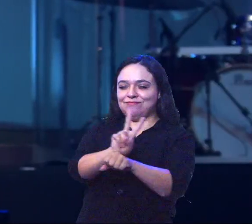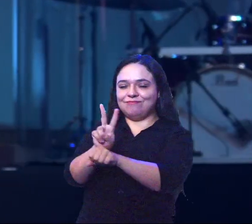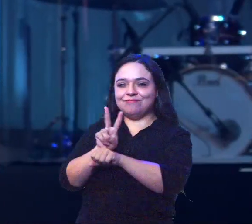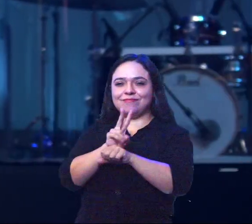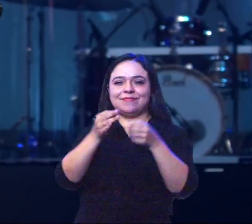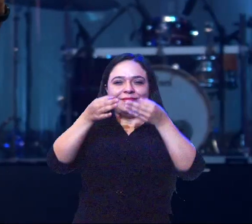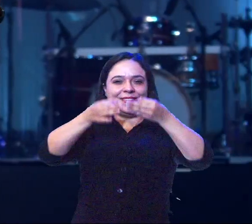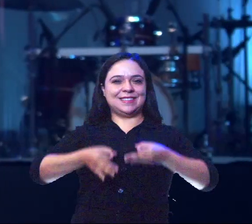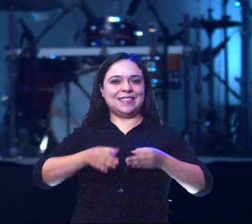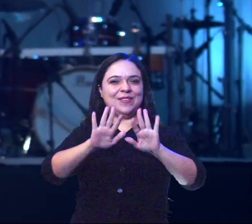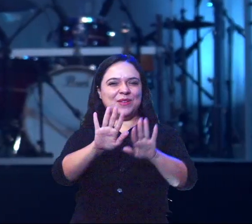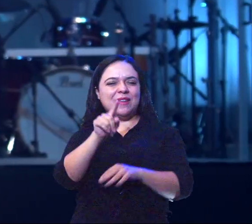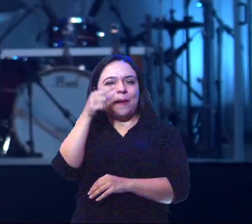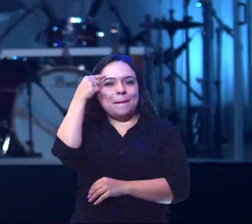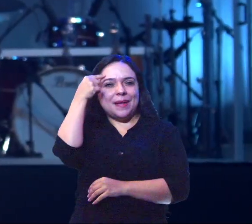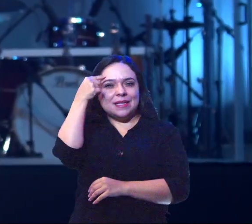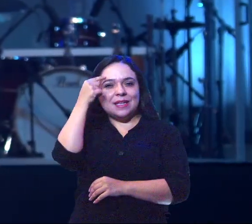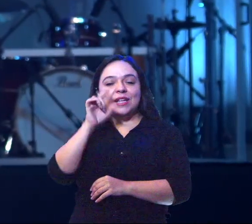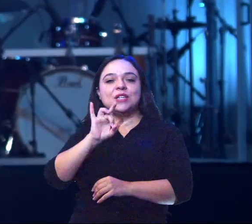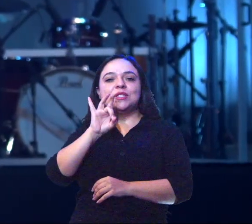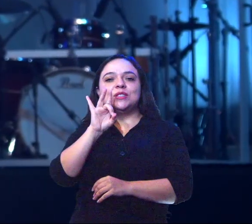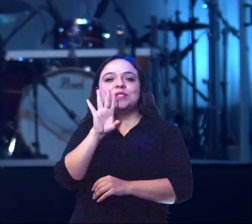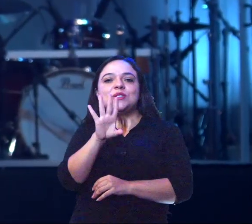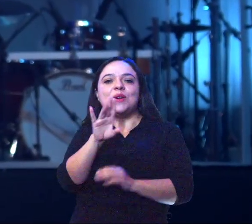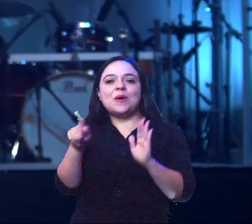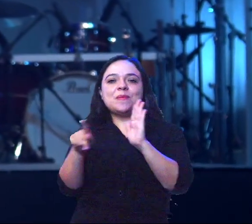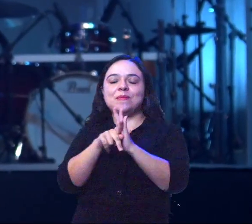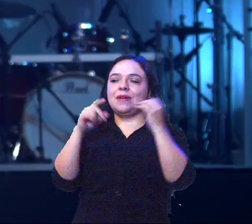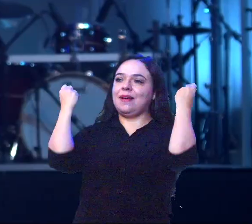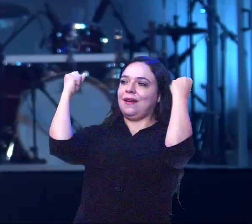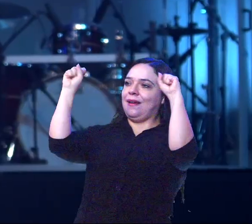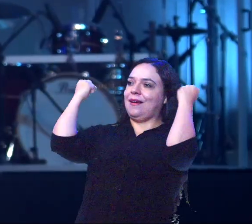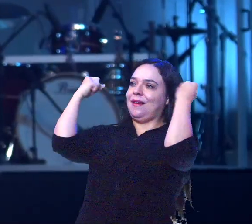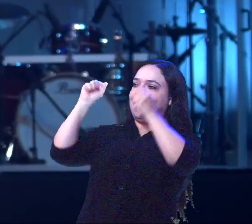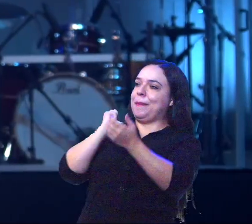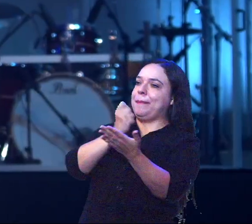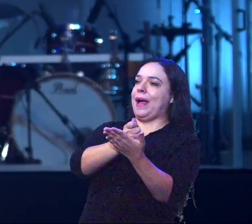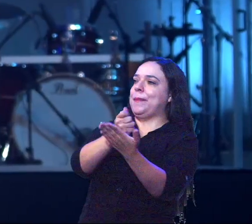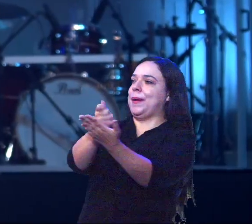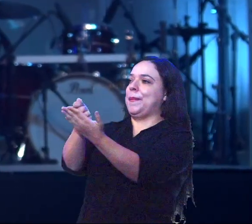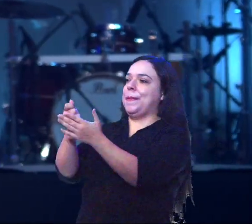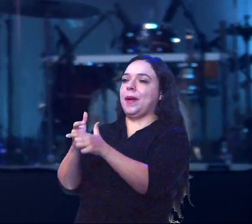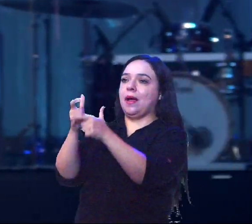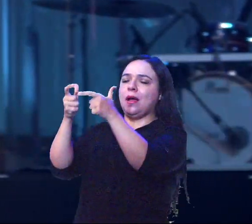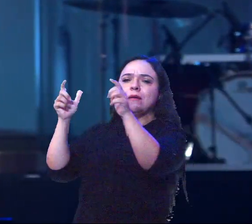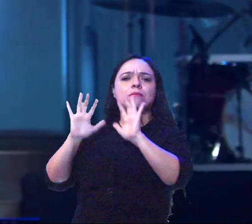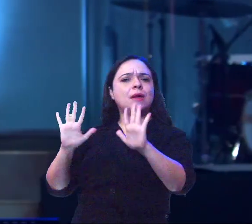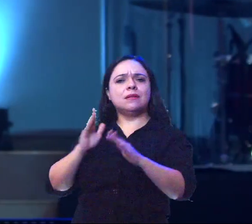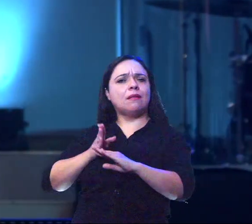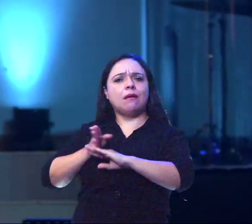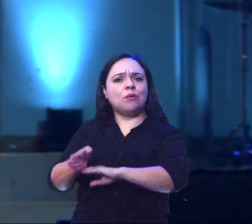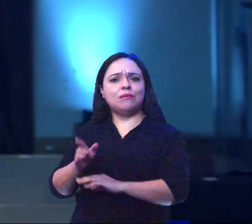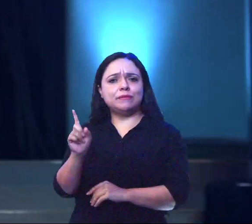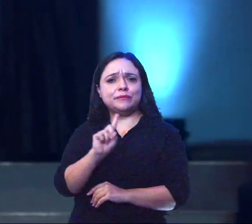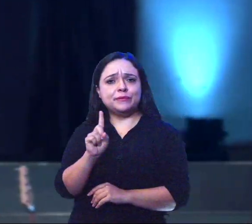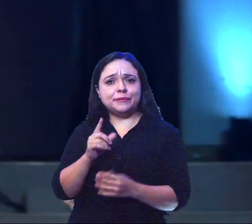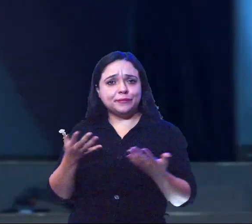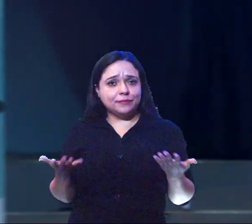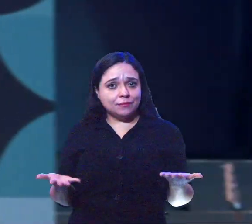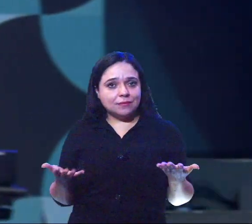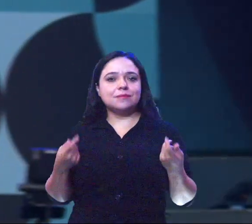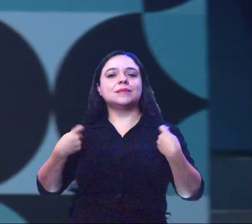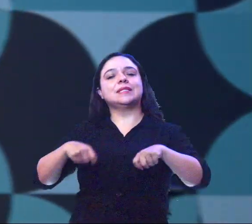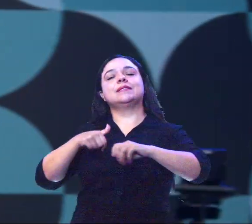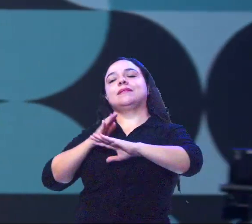de ser patrocinador da expansão da Smart Fit e vai começar a frequentar a academia. E a gente vai colocando vários planos,